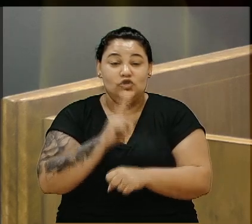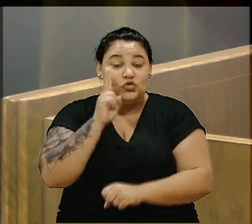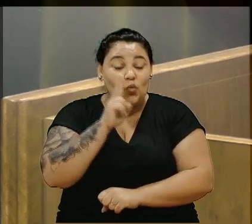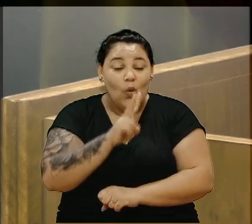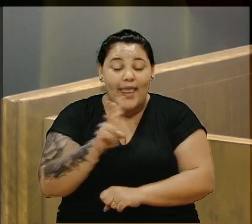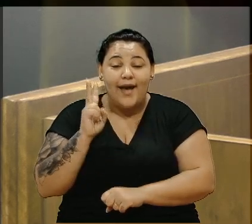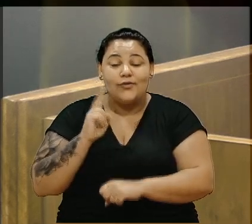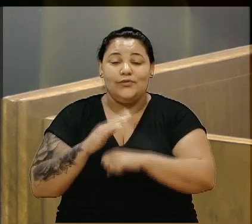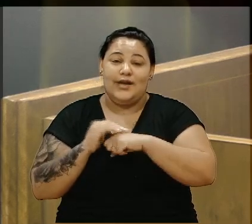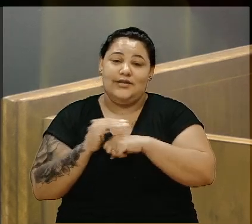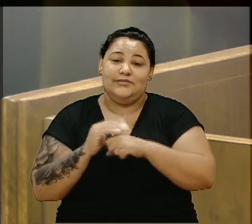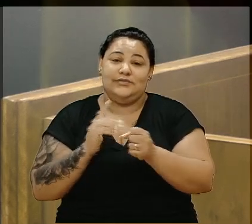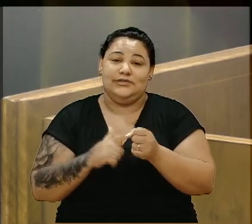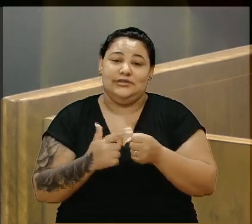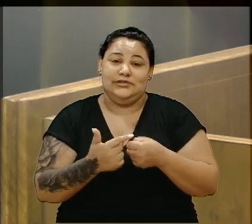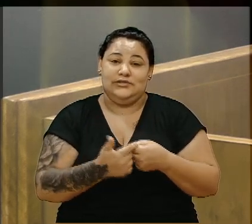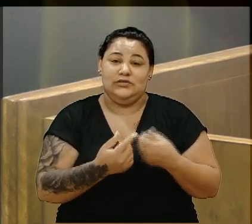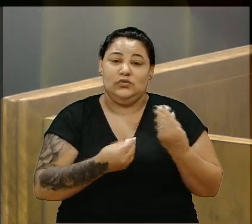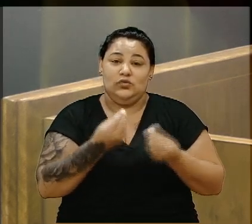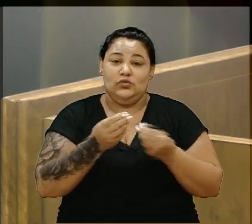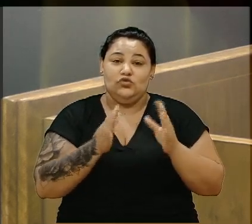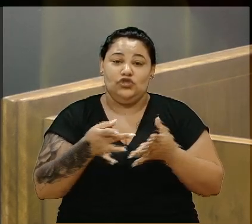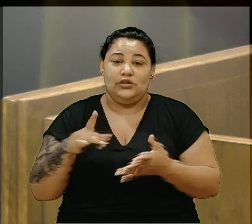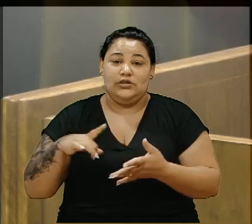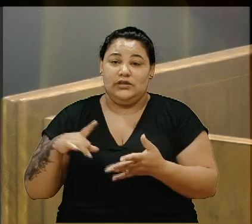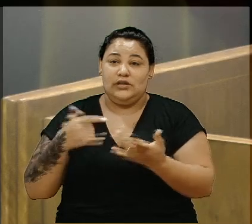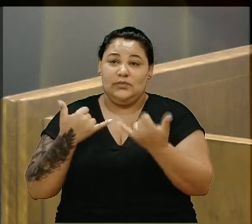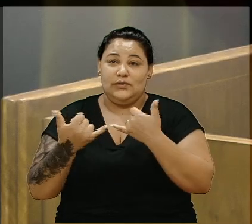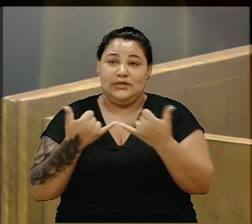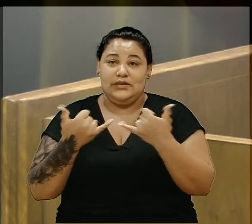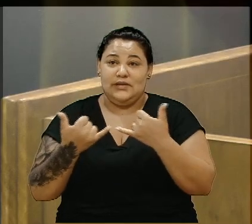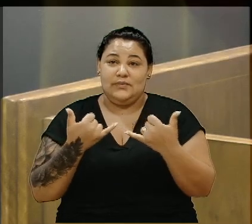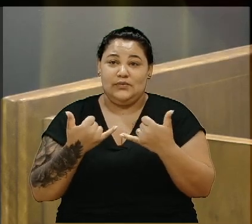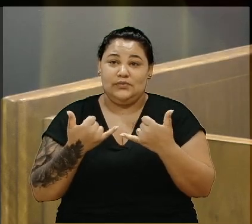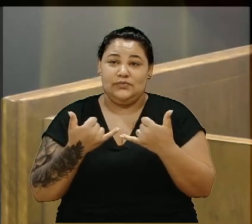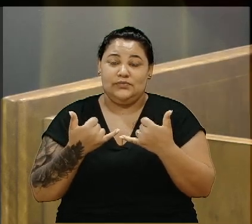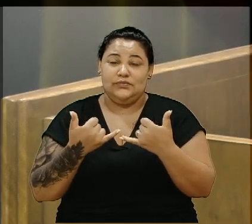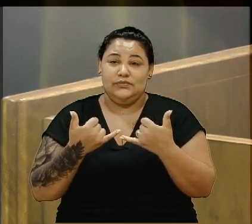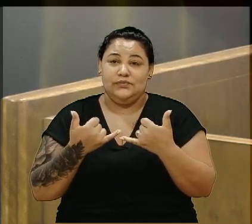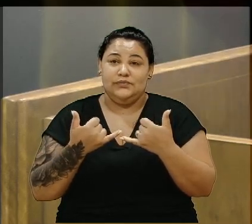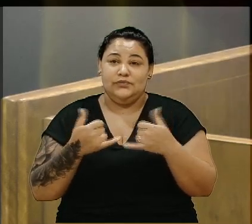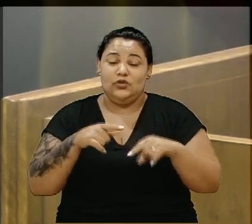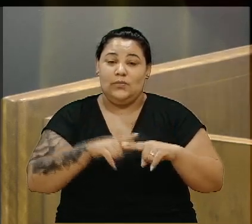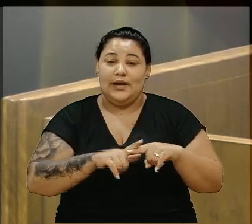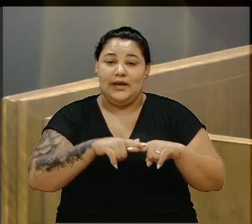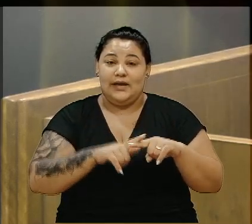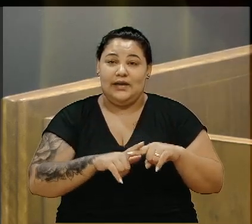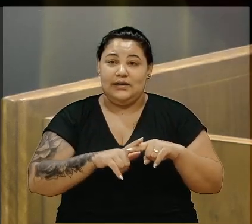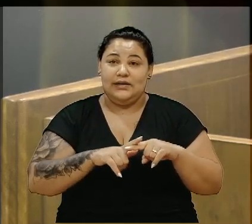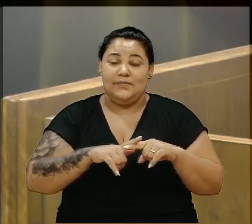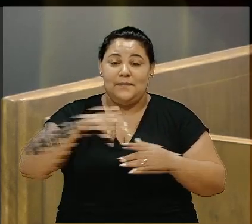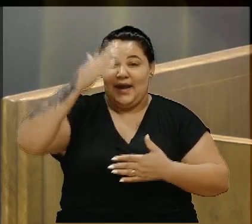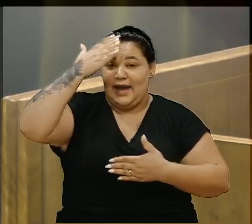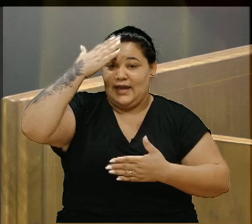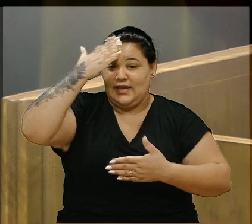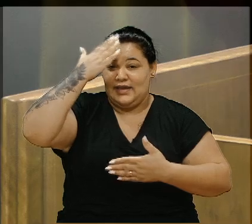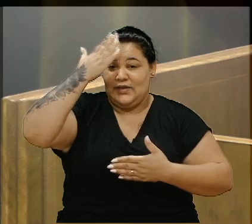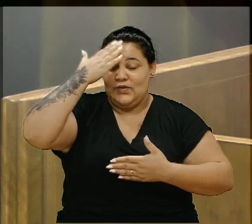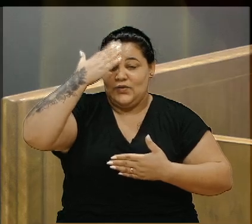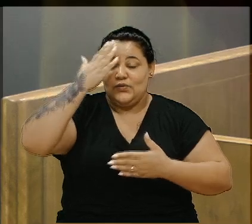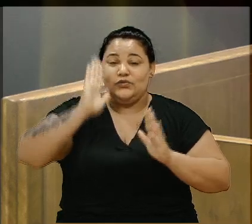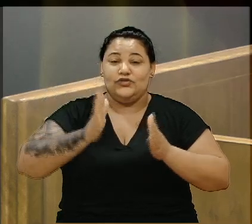cidade, como o que a gente já tem, por exemplo, no Parque dos Macaquinhos, ou a gente já tem na Praça Dante, a gente já tem em alguns